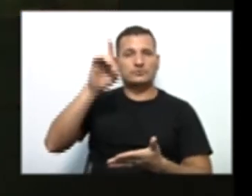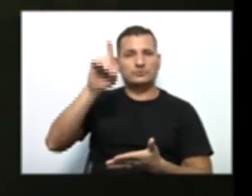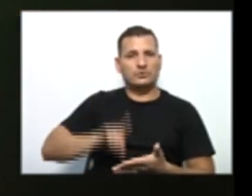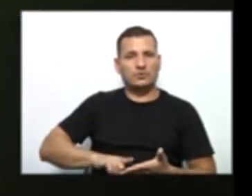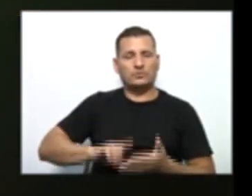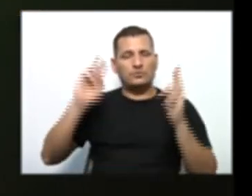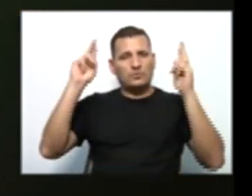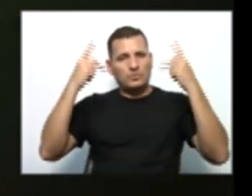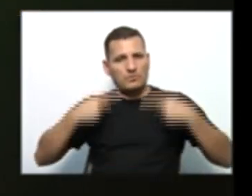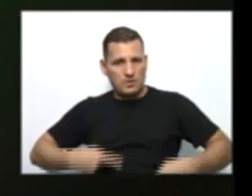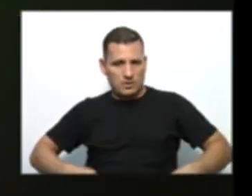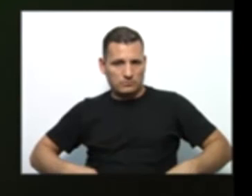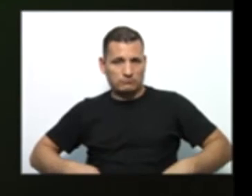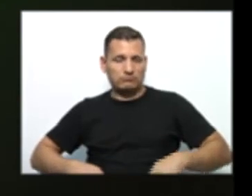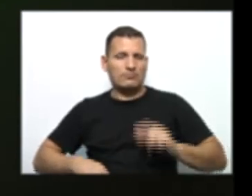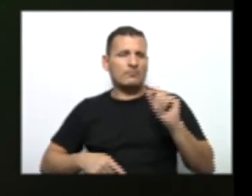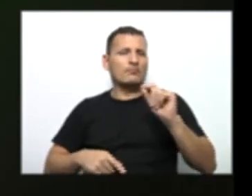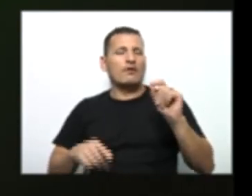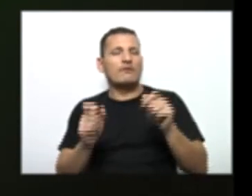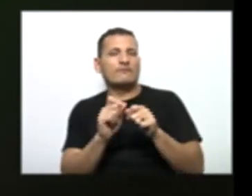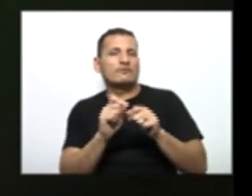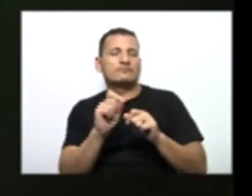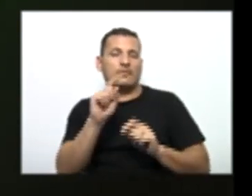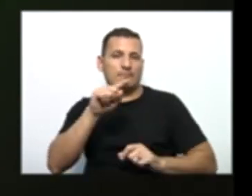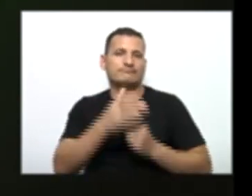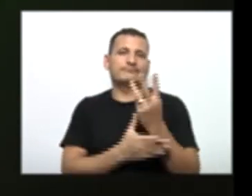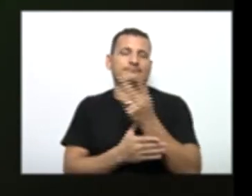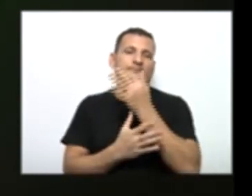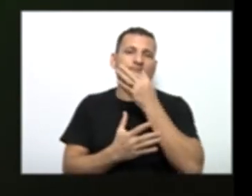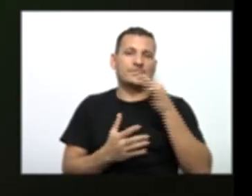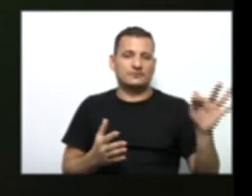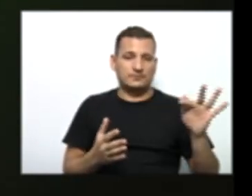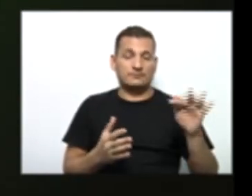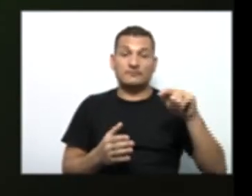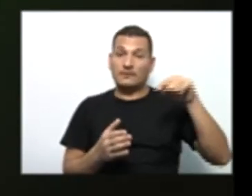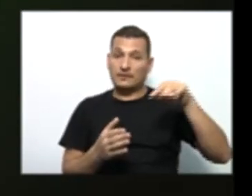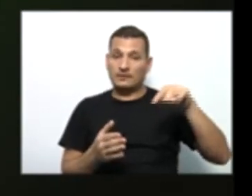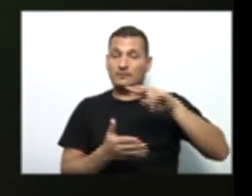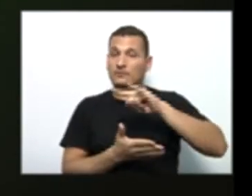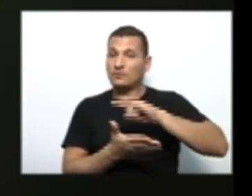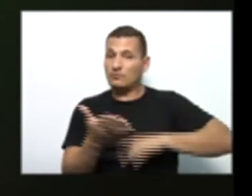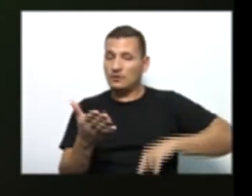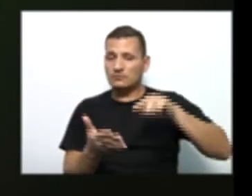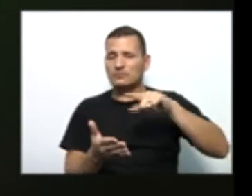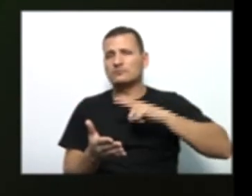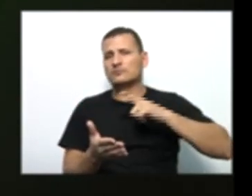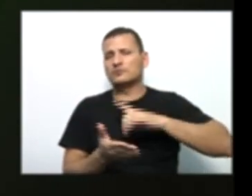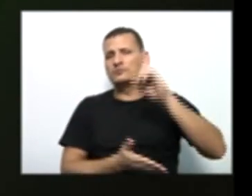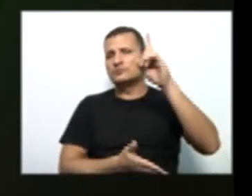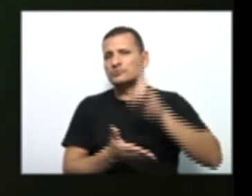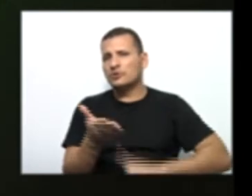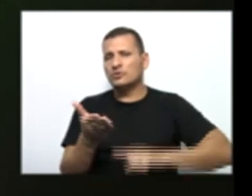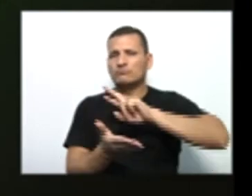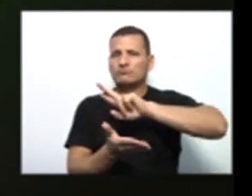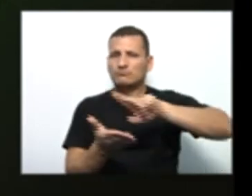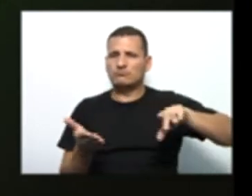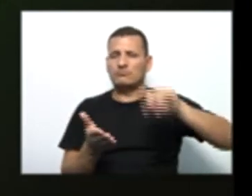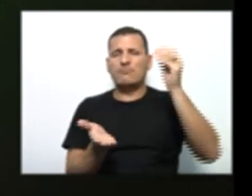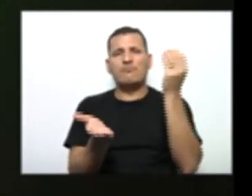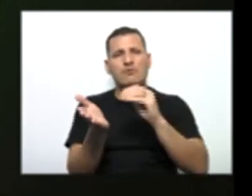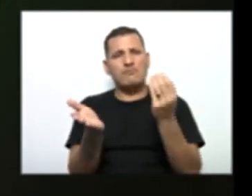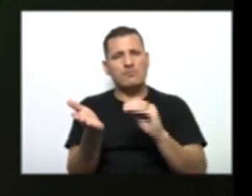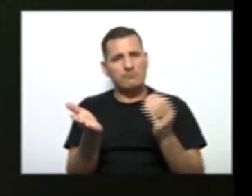que a população desses países tinha de reivindicar o exercício da própria soberania. Por isso mudaram a história da humanidade e deixaram